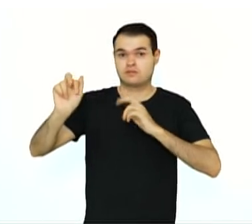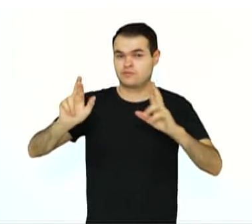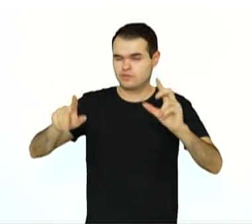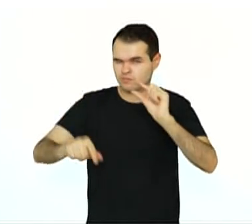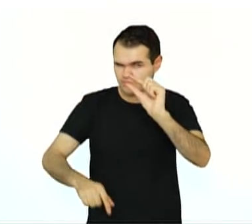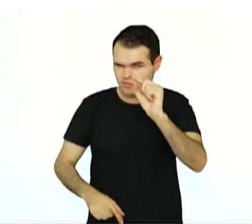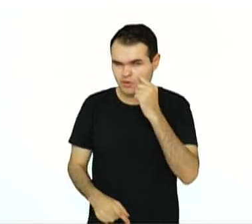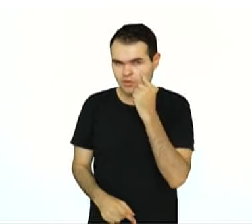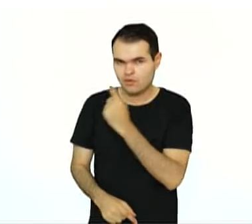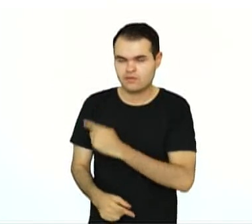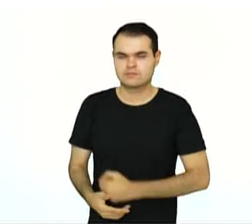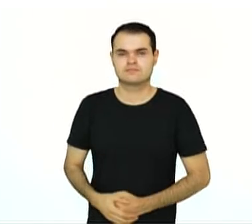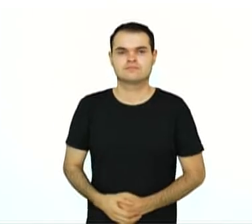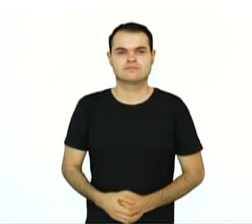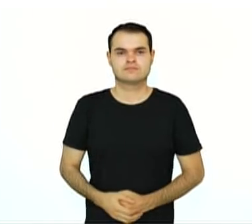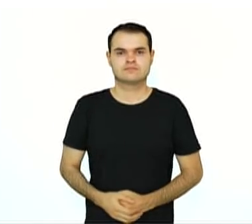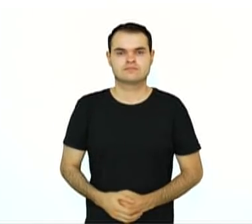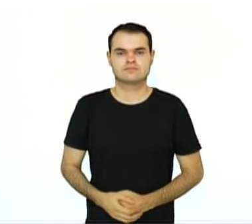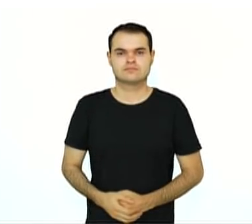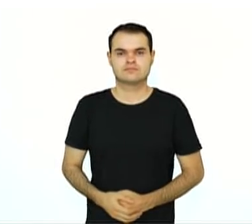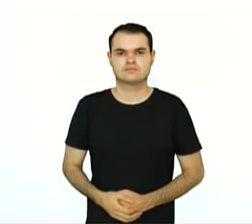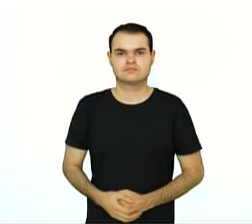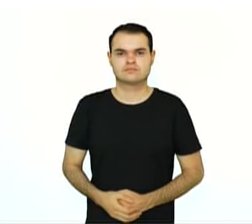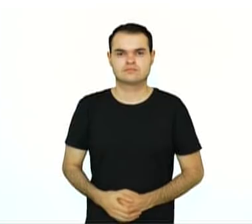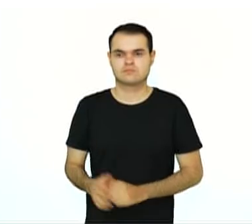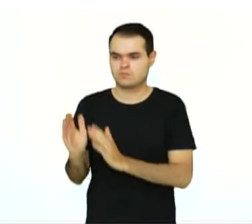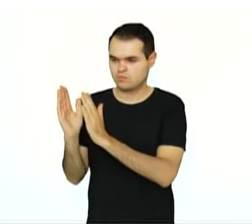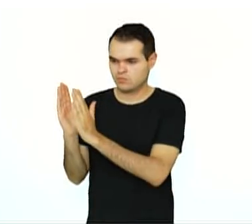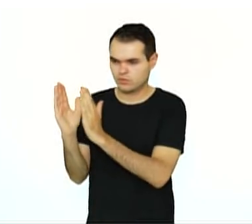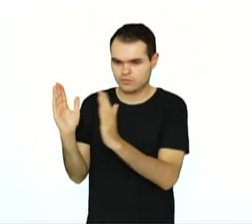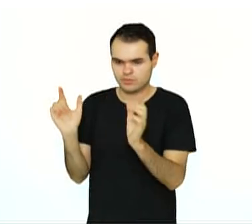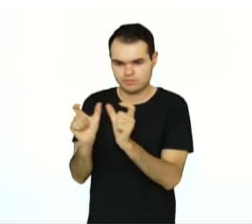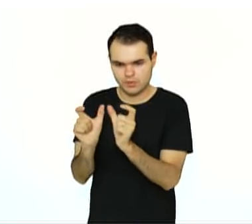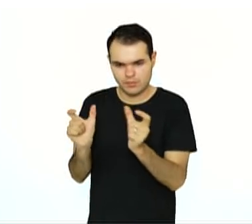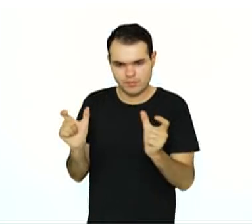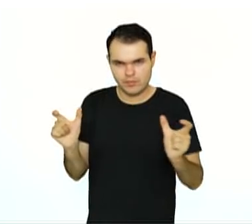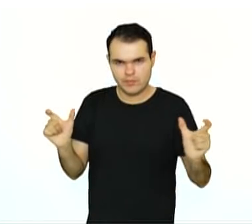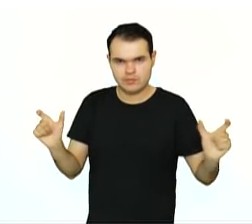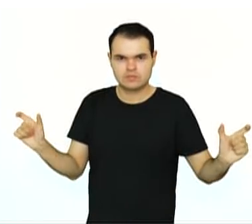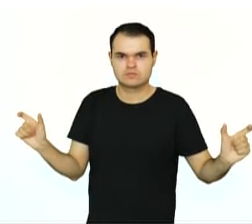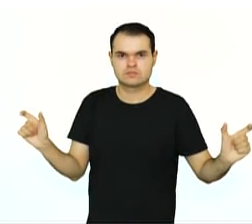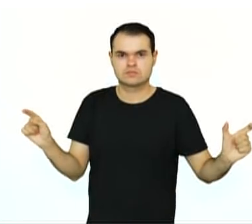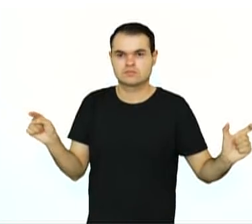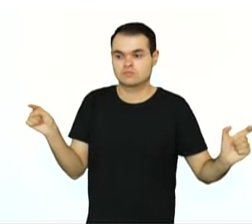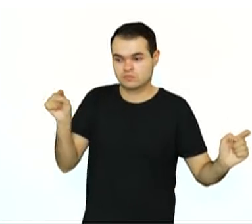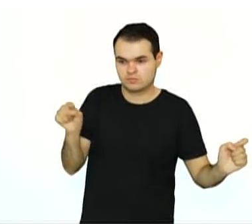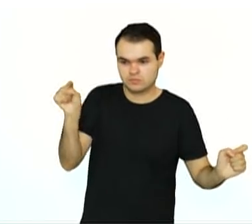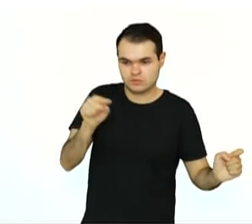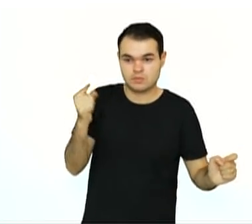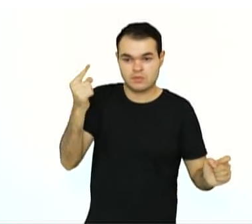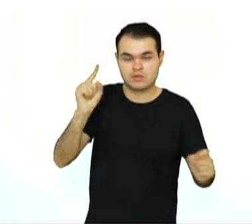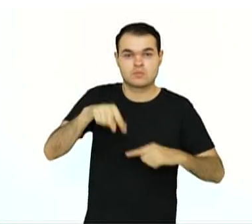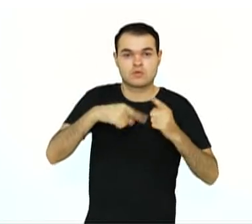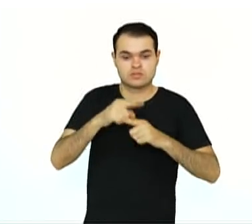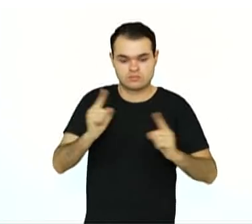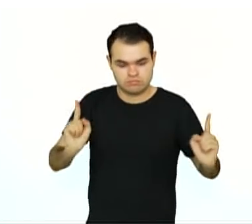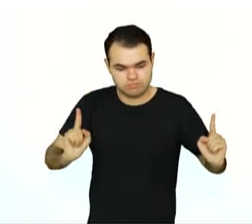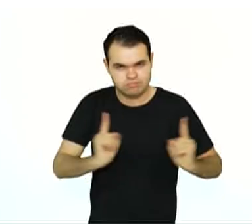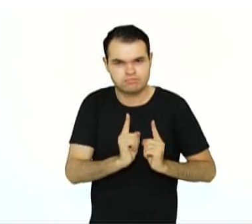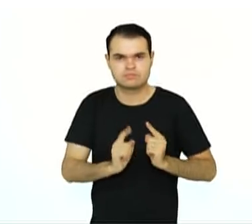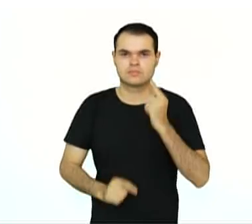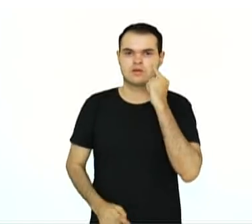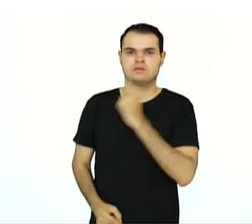quer ver? Aqui eu montei do mesmo jeito, só que daí eu fiz a distributiva primeiro e simplifiquei no final. Dá uma